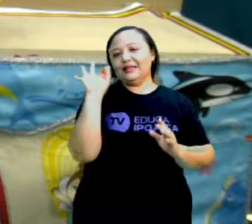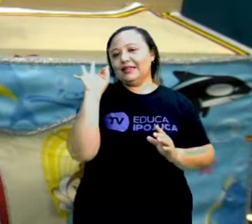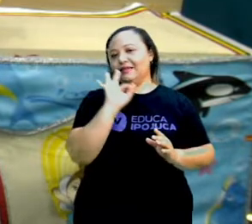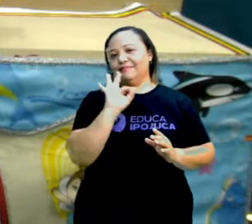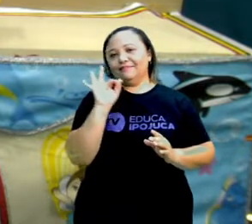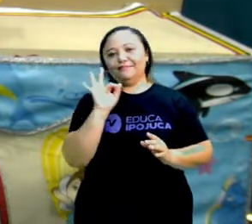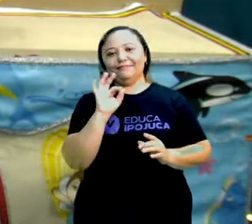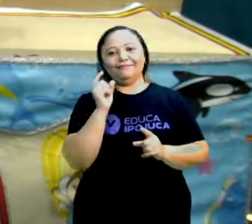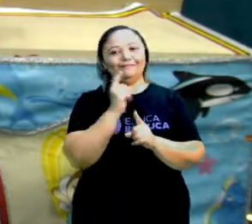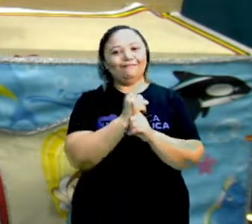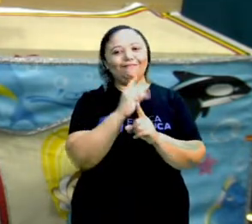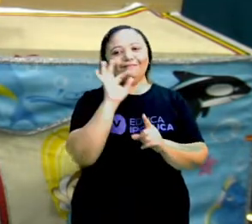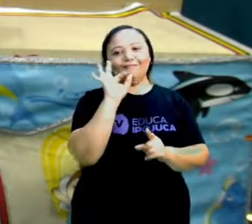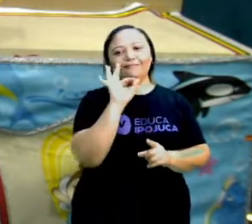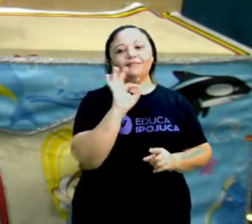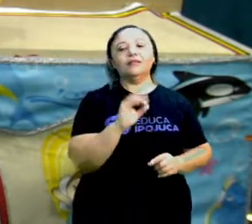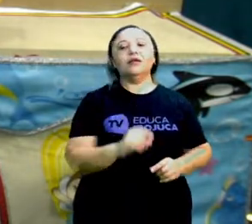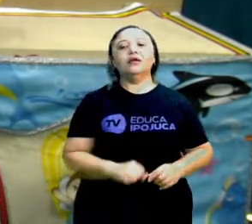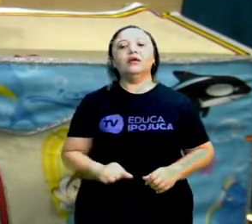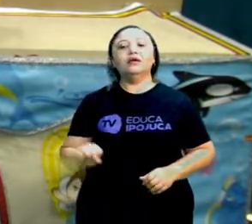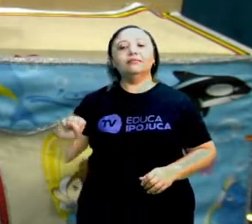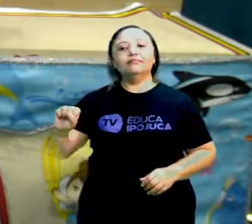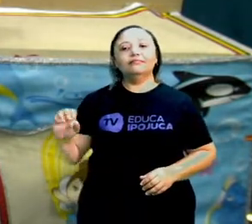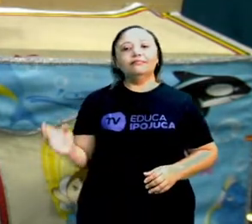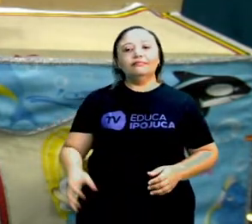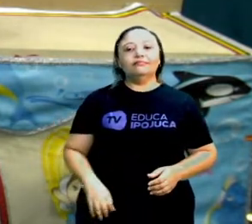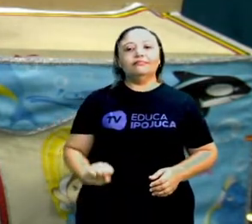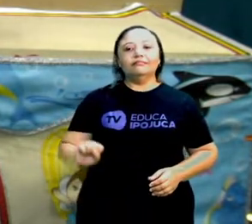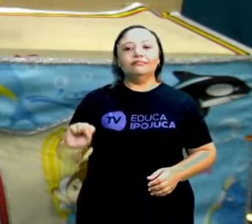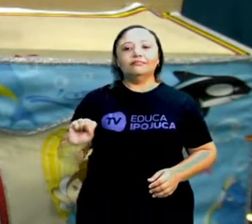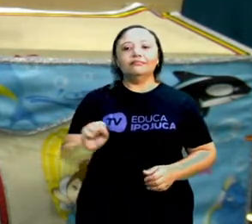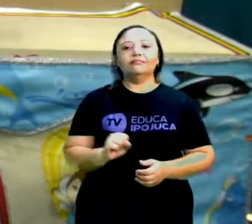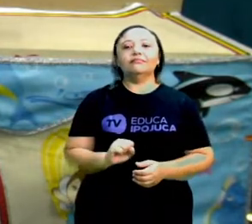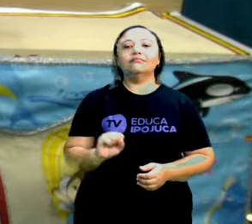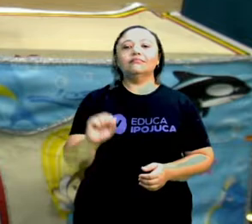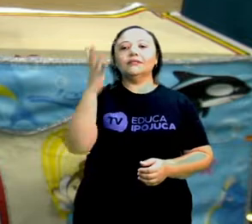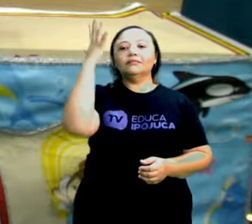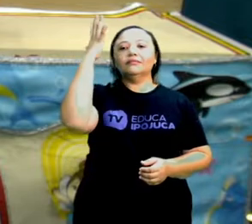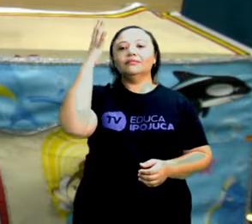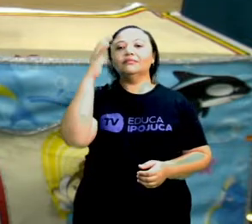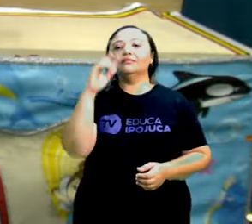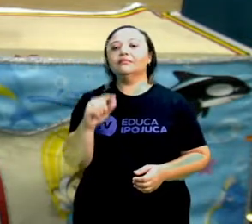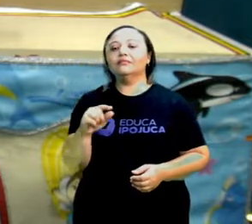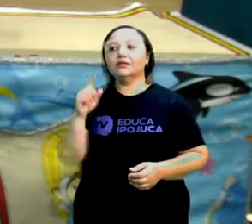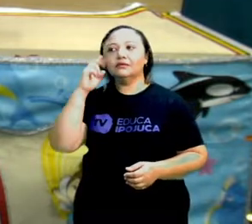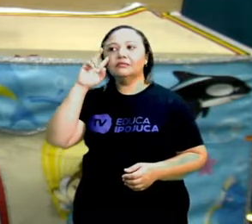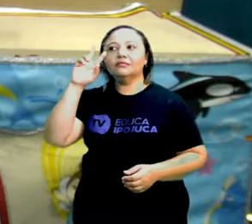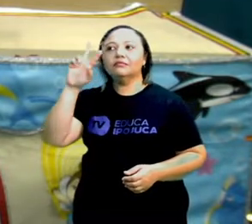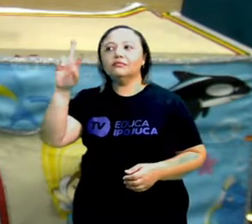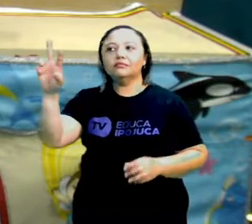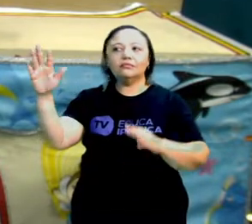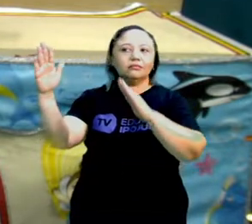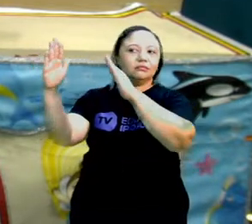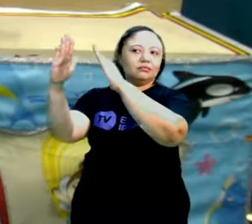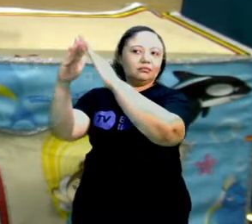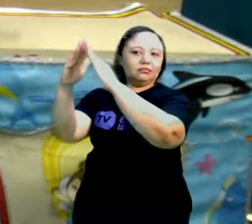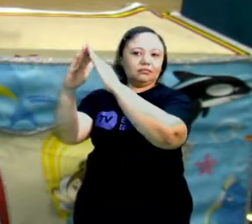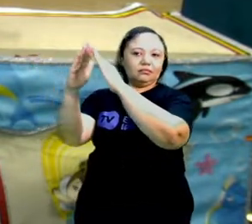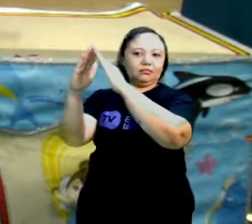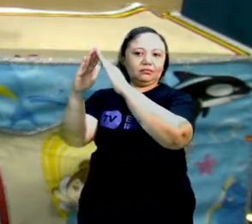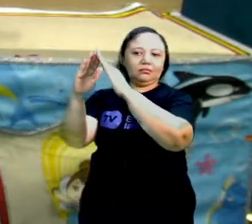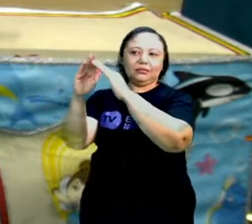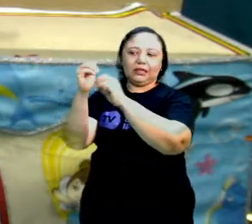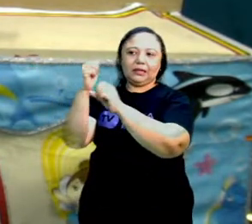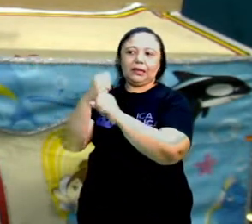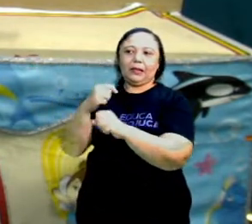agora, quando de repente, leiturinha, que? Eles avistaram uma casa. Toda de